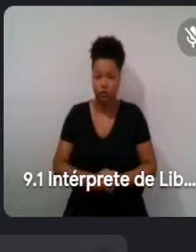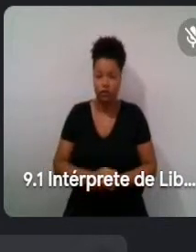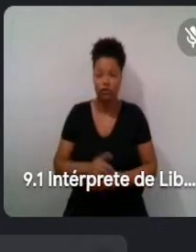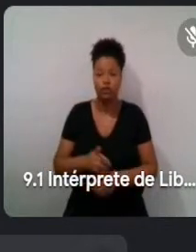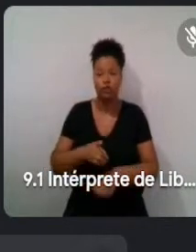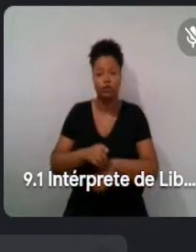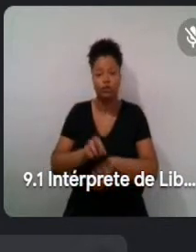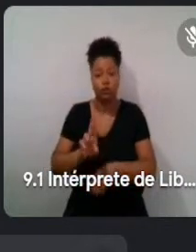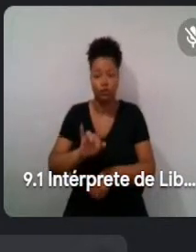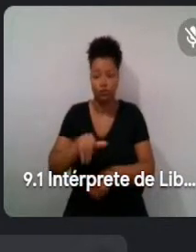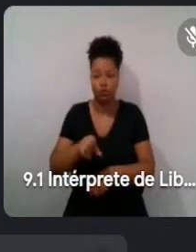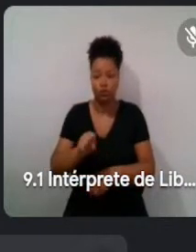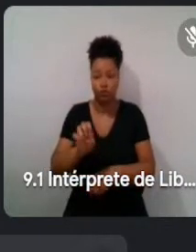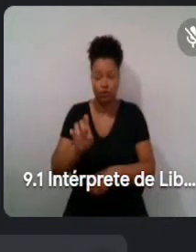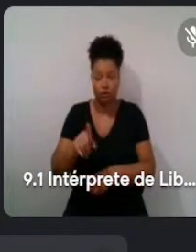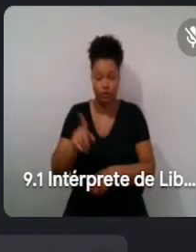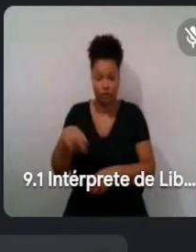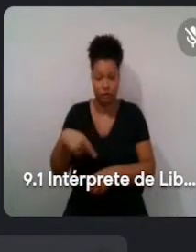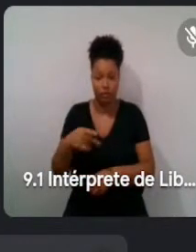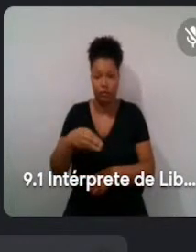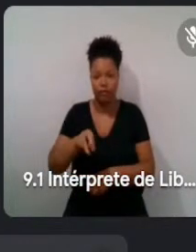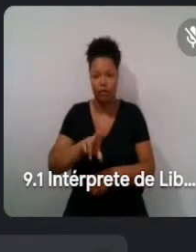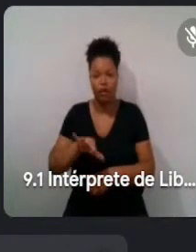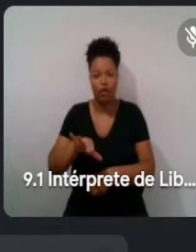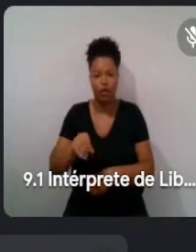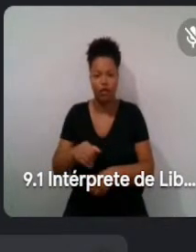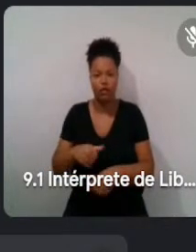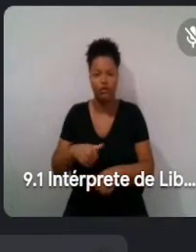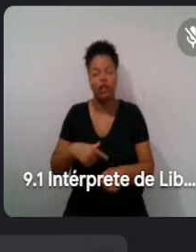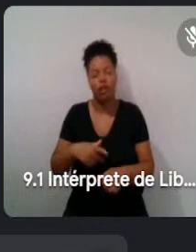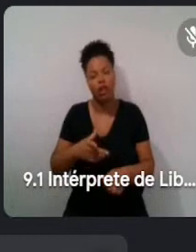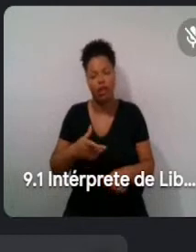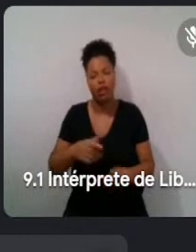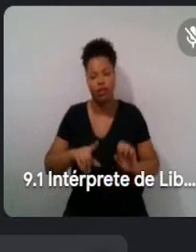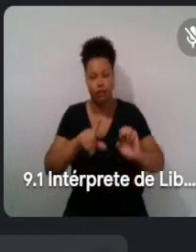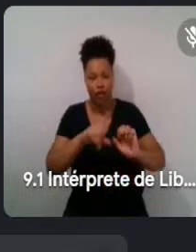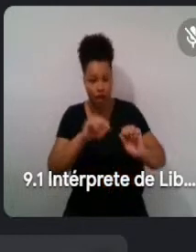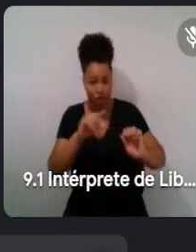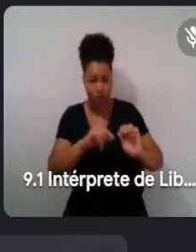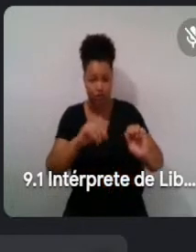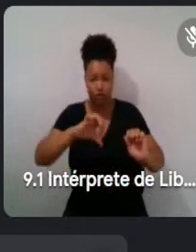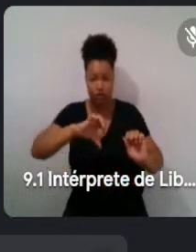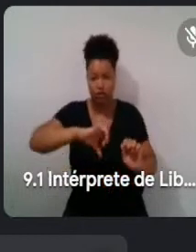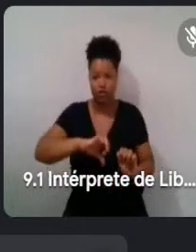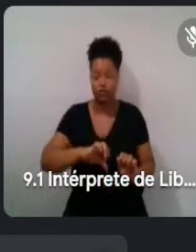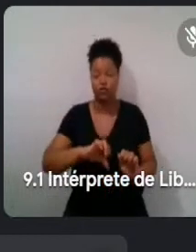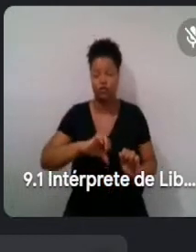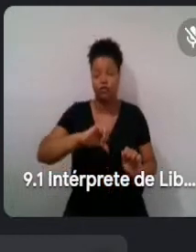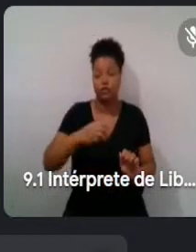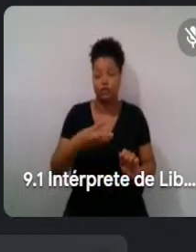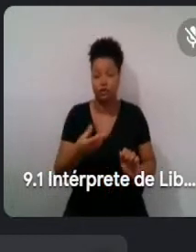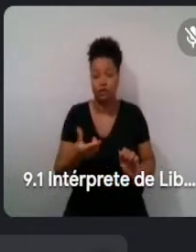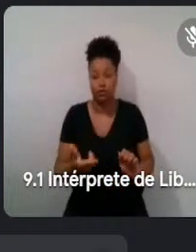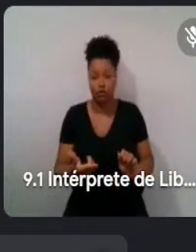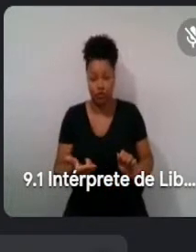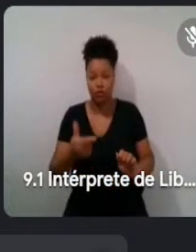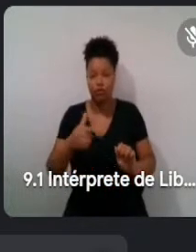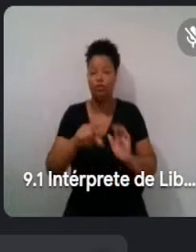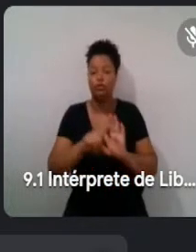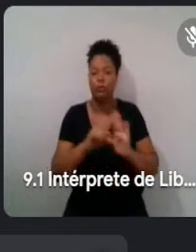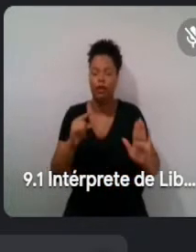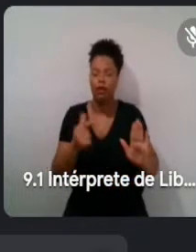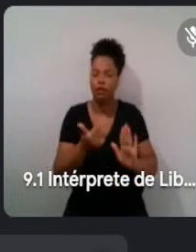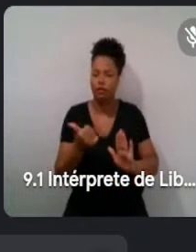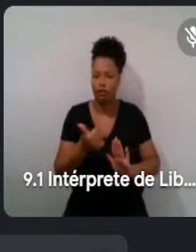Márcio, então, acabou acionando o artigo 972, parágrafo único, e então veio o advogado no prazo de